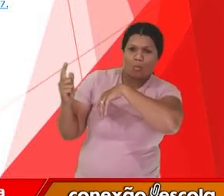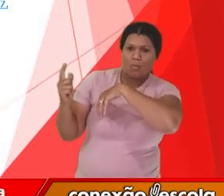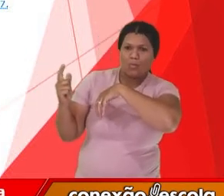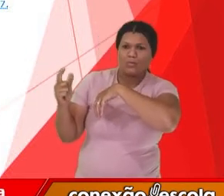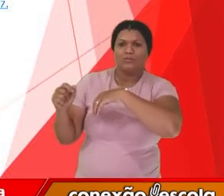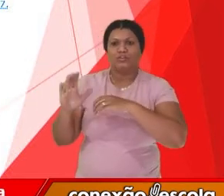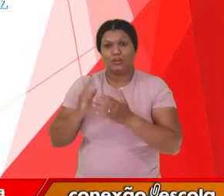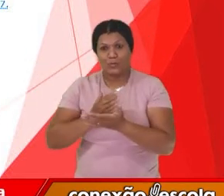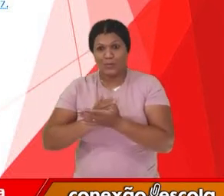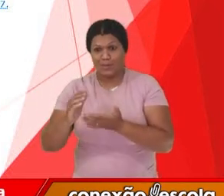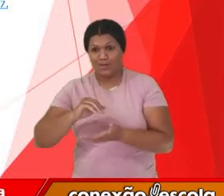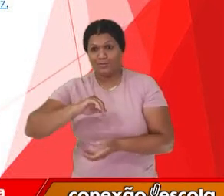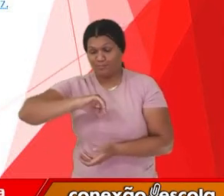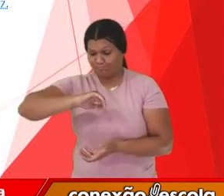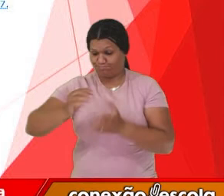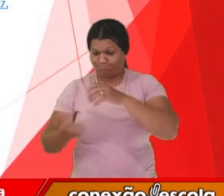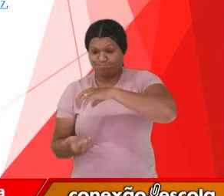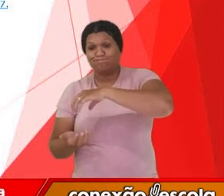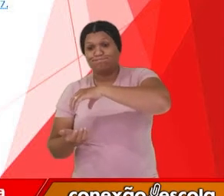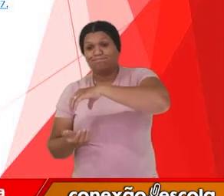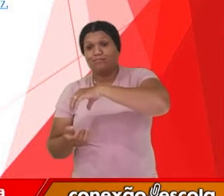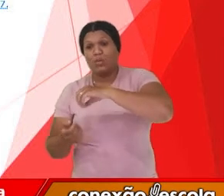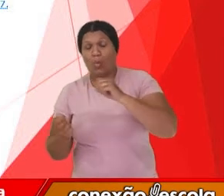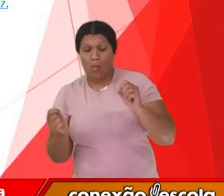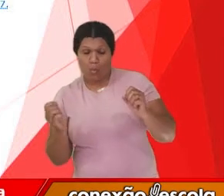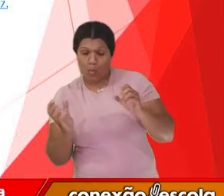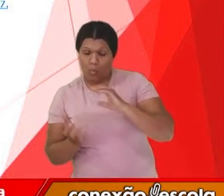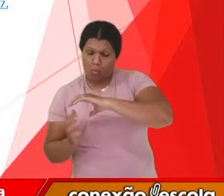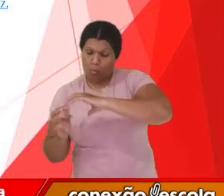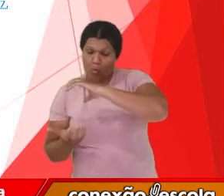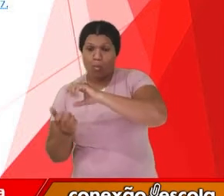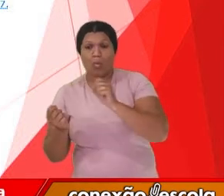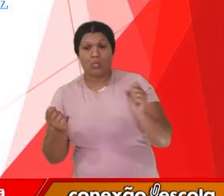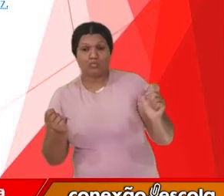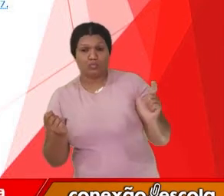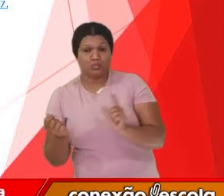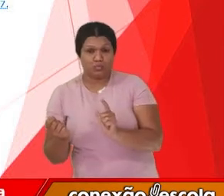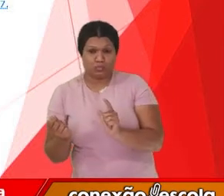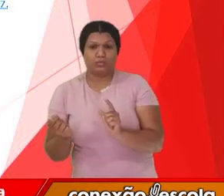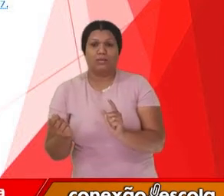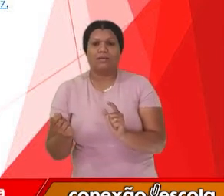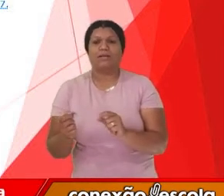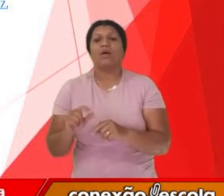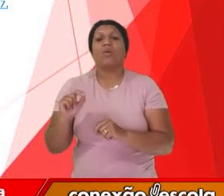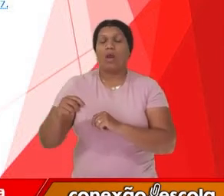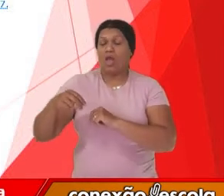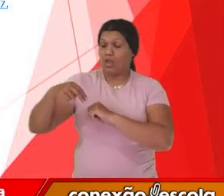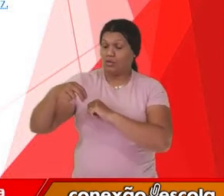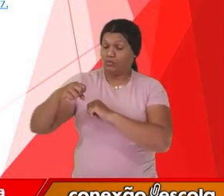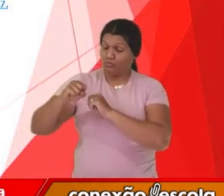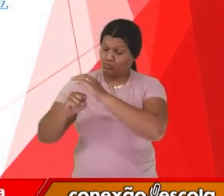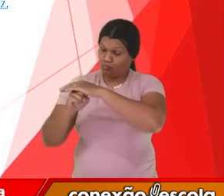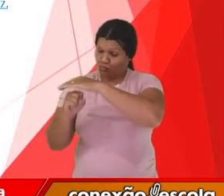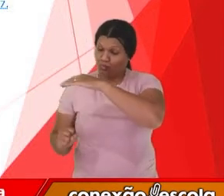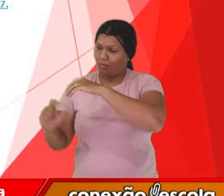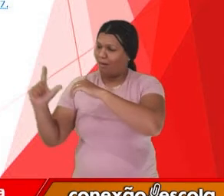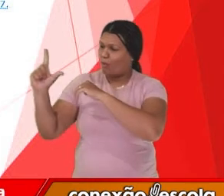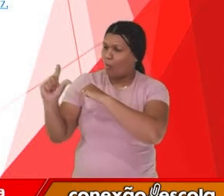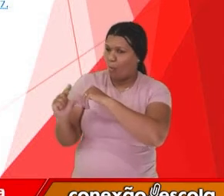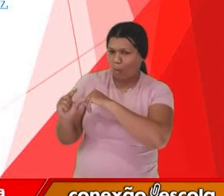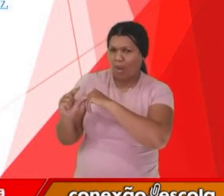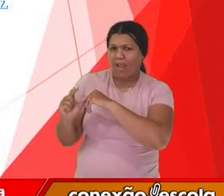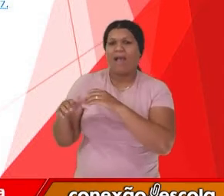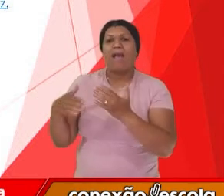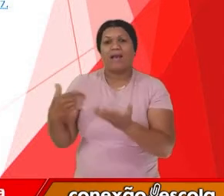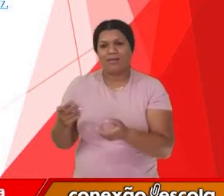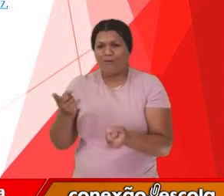recebe de uma forma mais intensa essa incidência solar, ao passo que o hemisfério sul recebe menos.